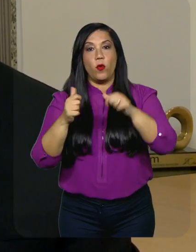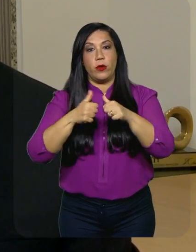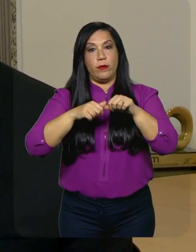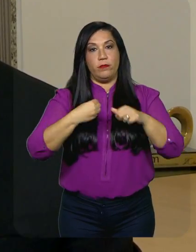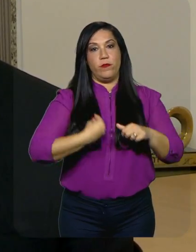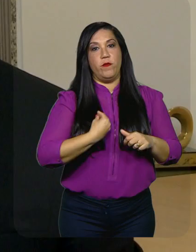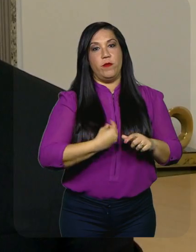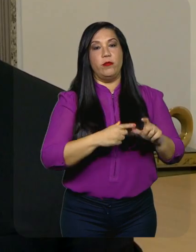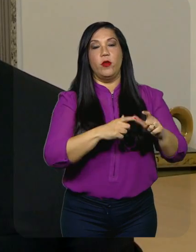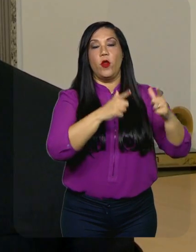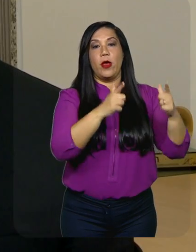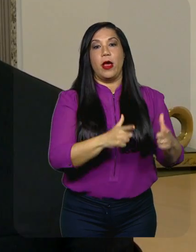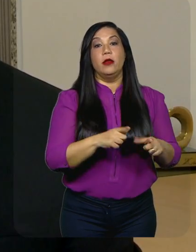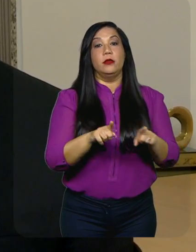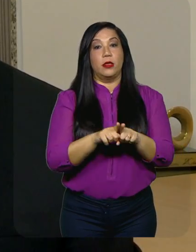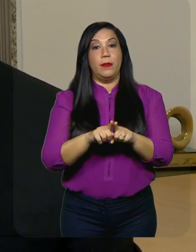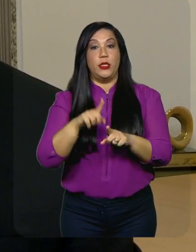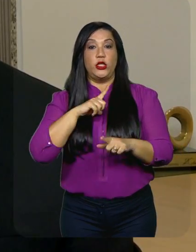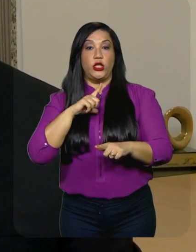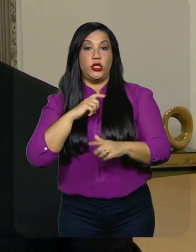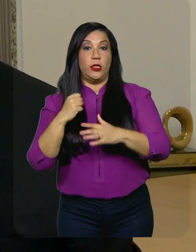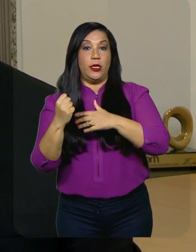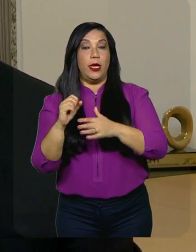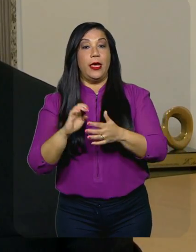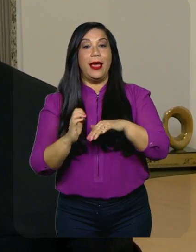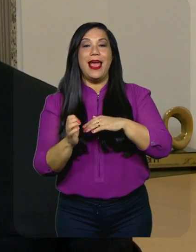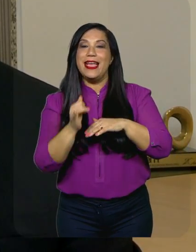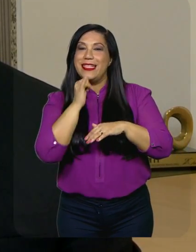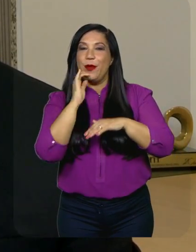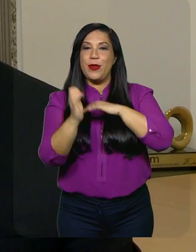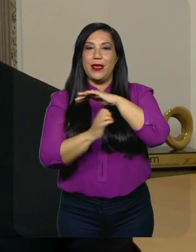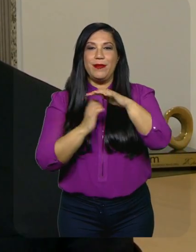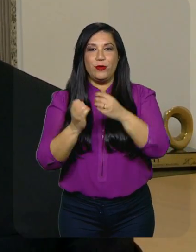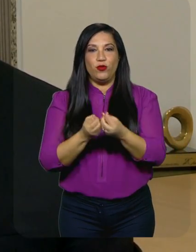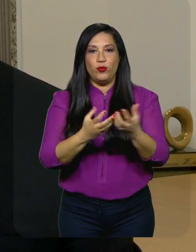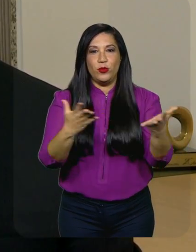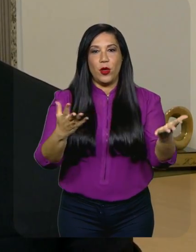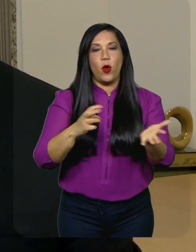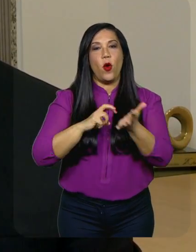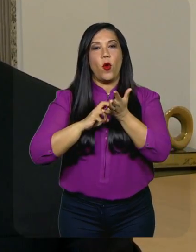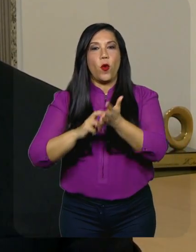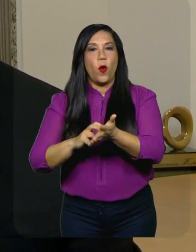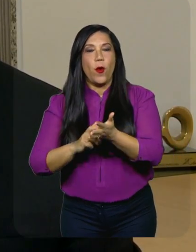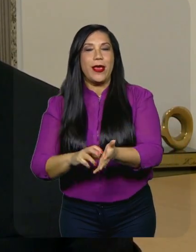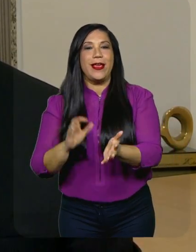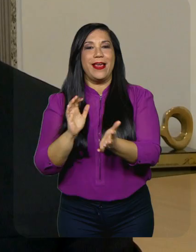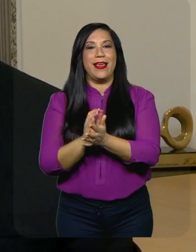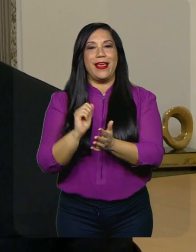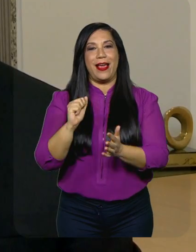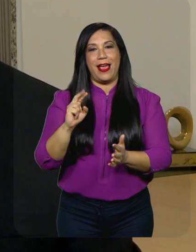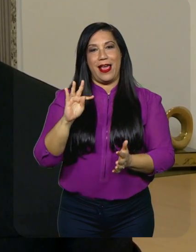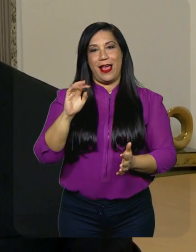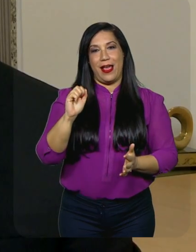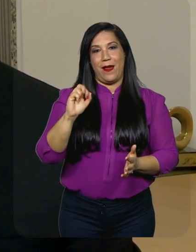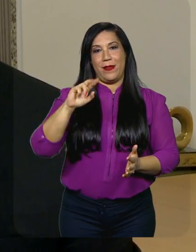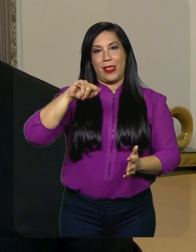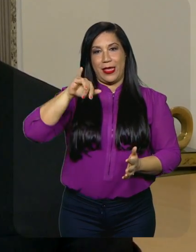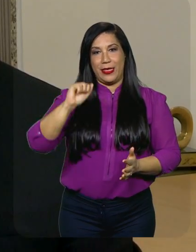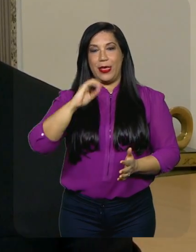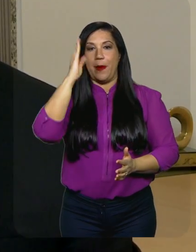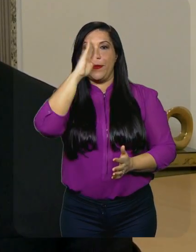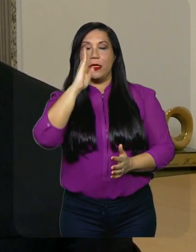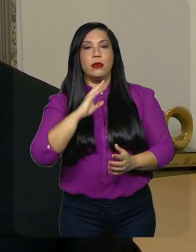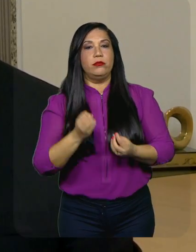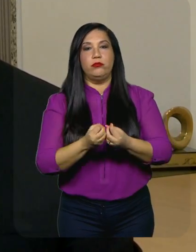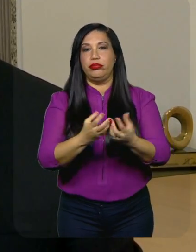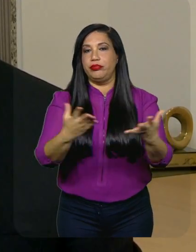prova. Temos uma empresa específica em distribuição. Os Correios, a autarquia brasileira, ele faz essa distribuição no